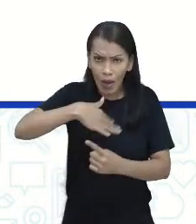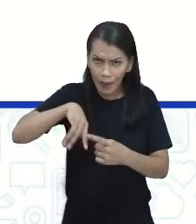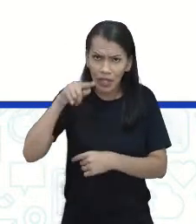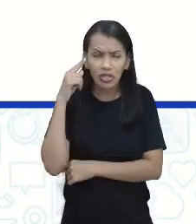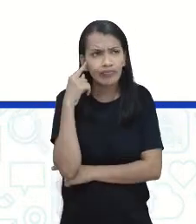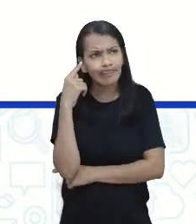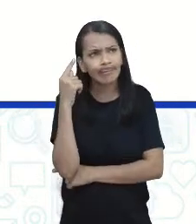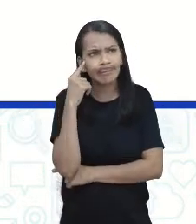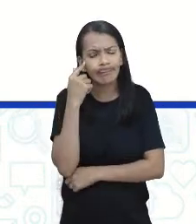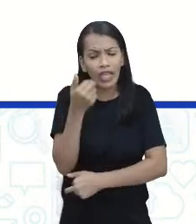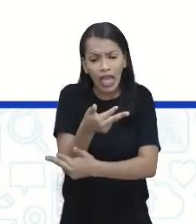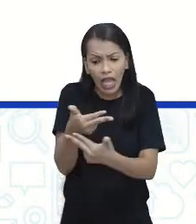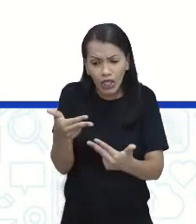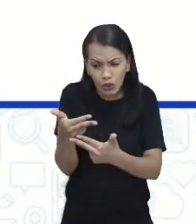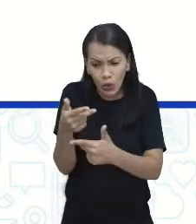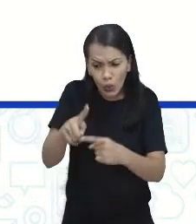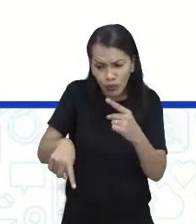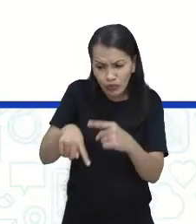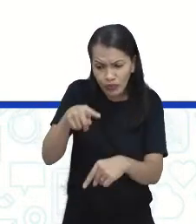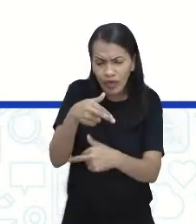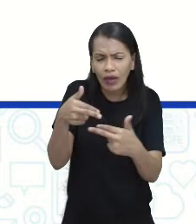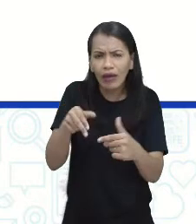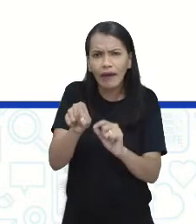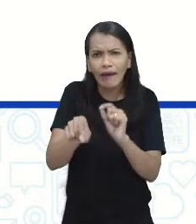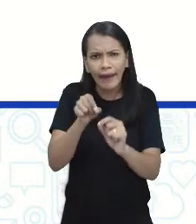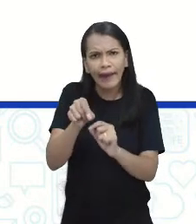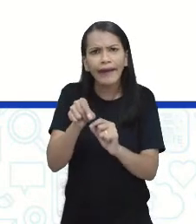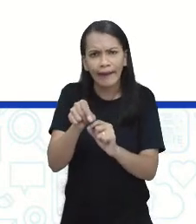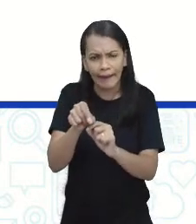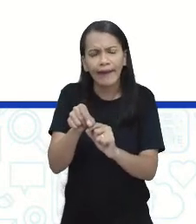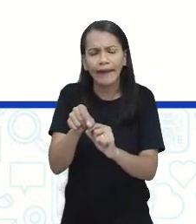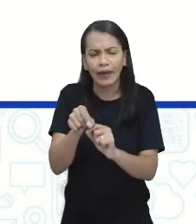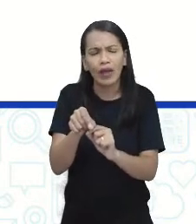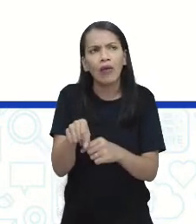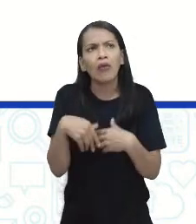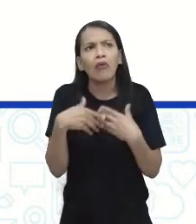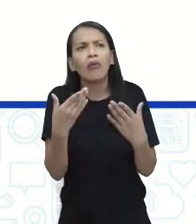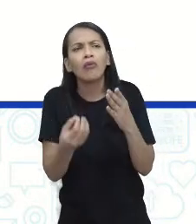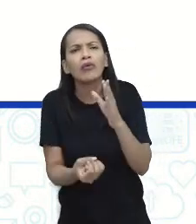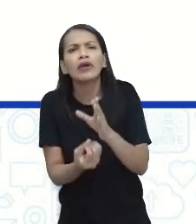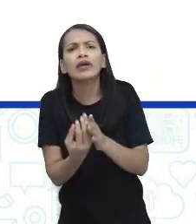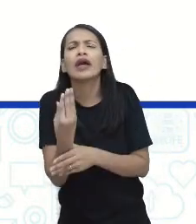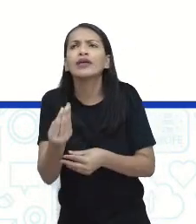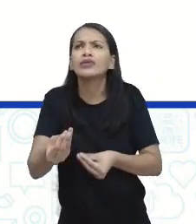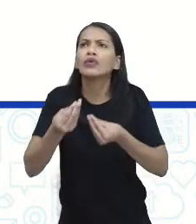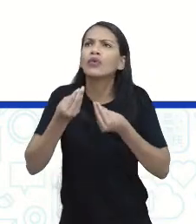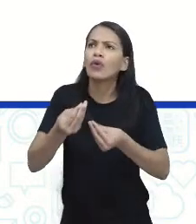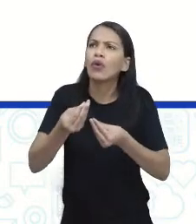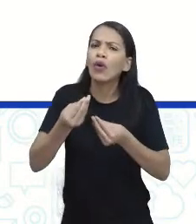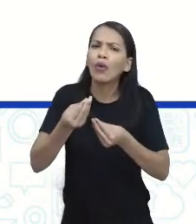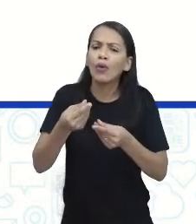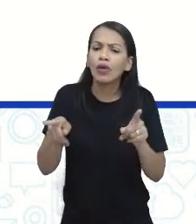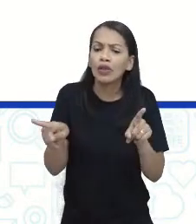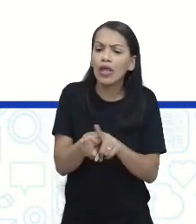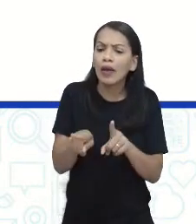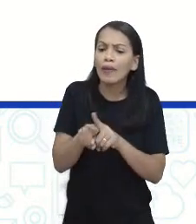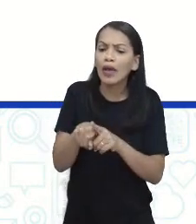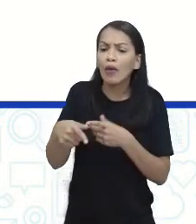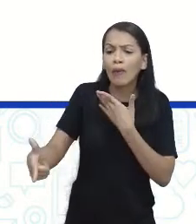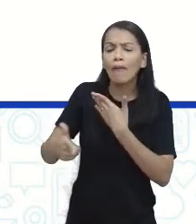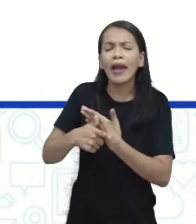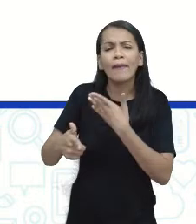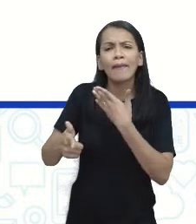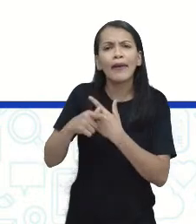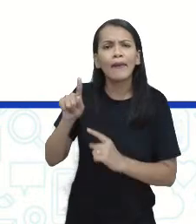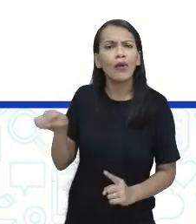né? Os produtos dela, como é que são, né? Qual é a origem do produto, né? E a finalidade, será que ajuda em alguma